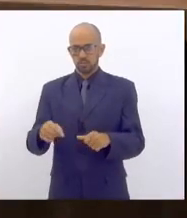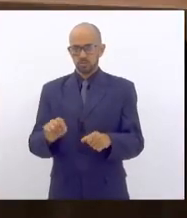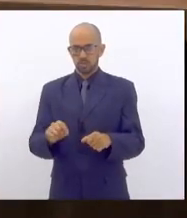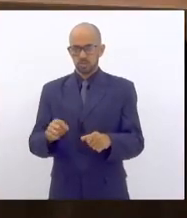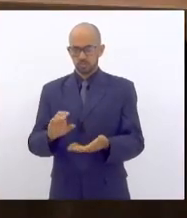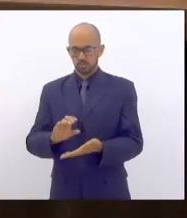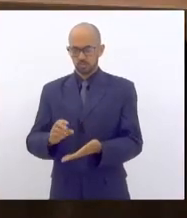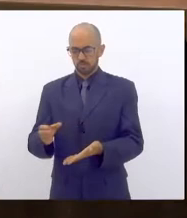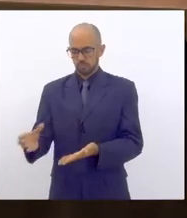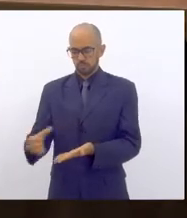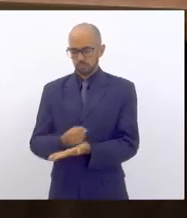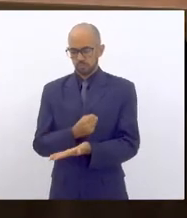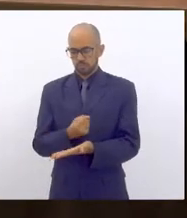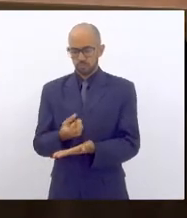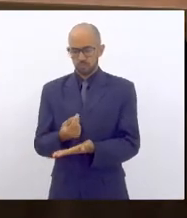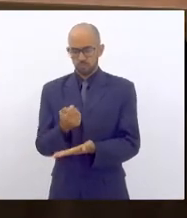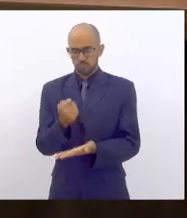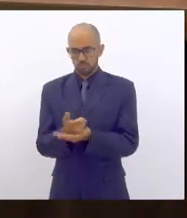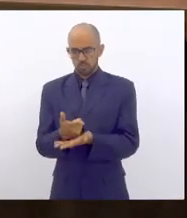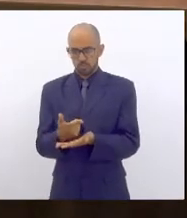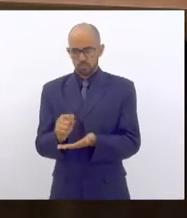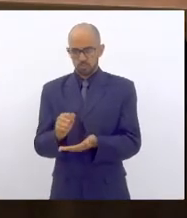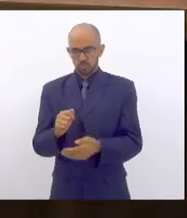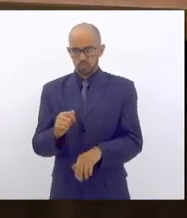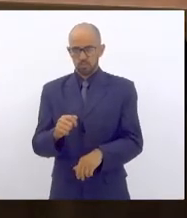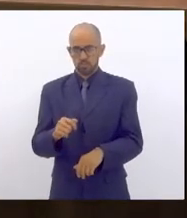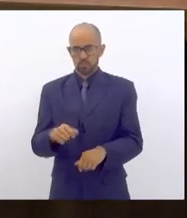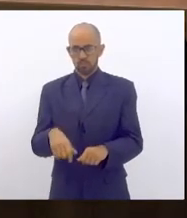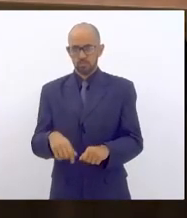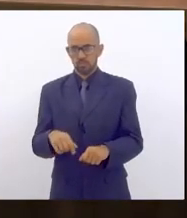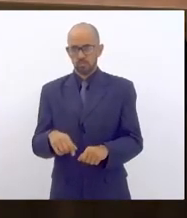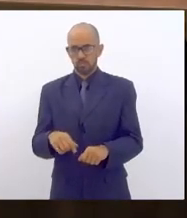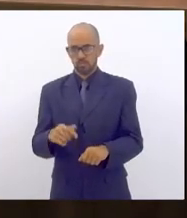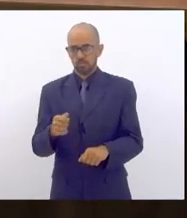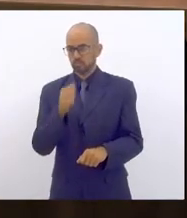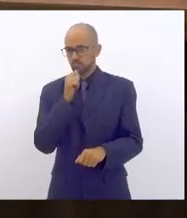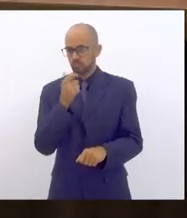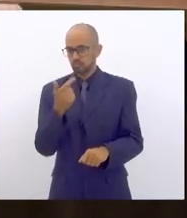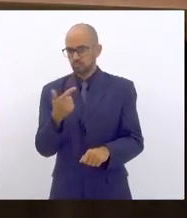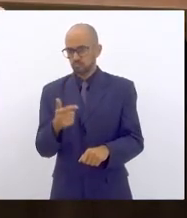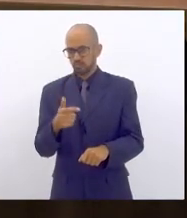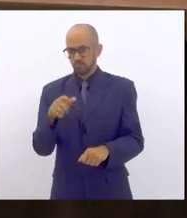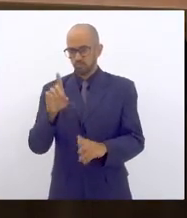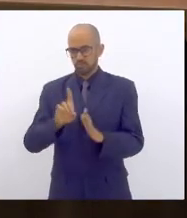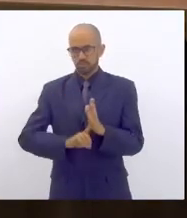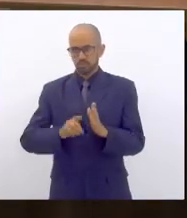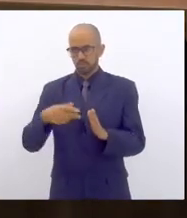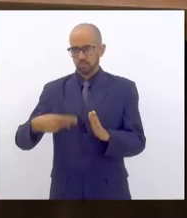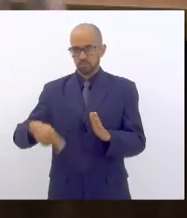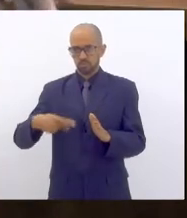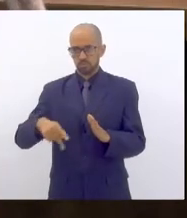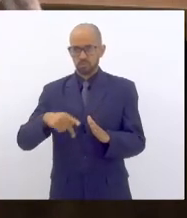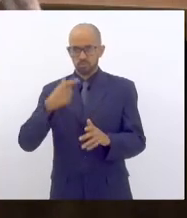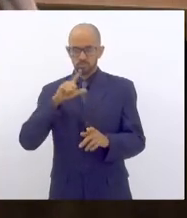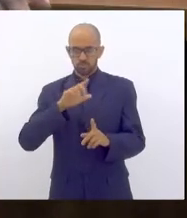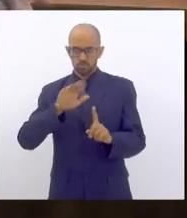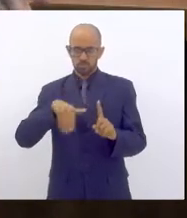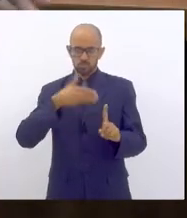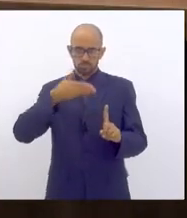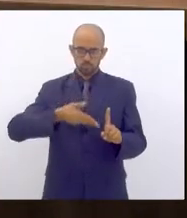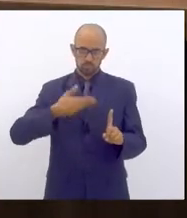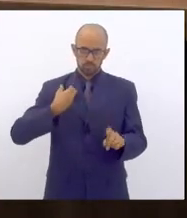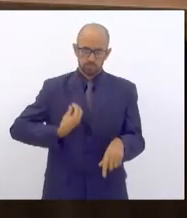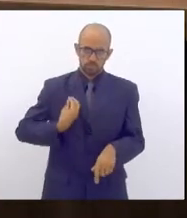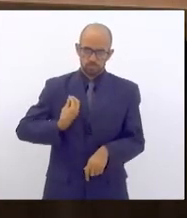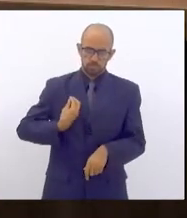alto, não impede aquilo que é o direito dela, viver com o mínimo de dignidade. Então, esse